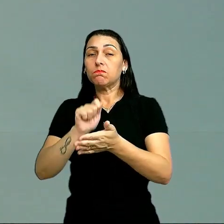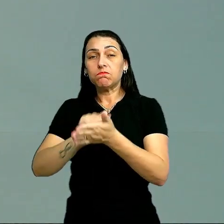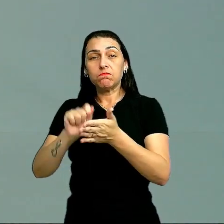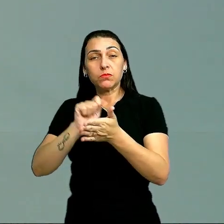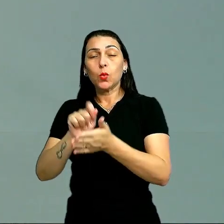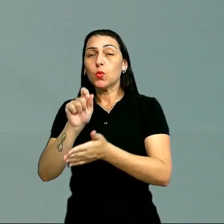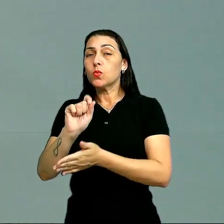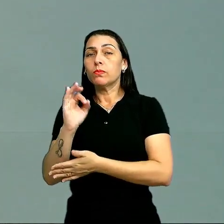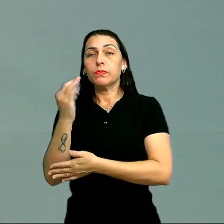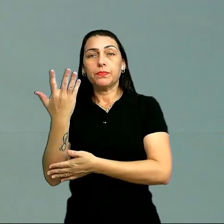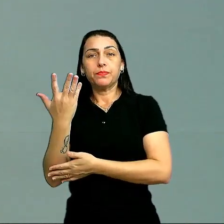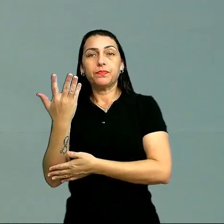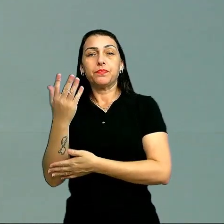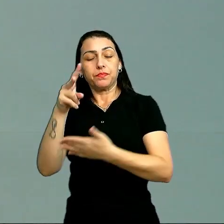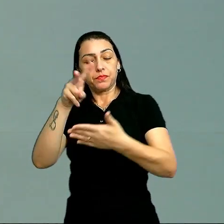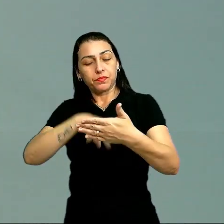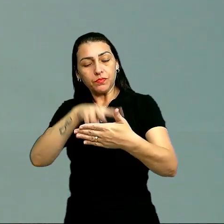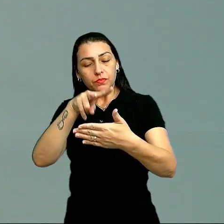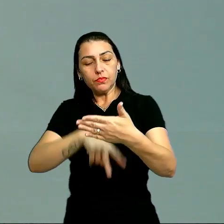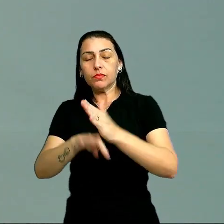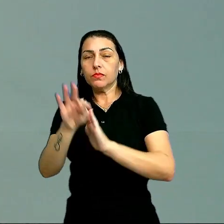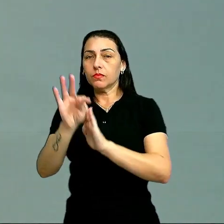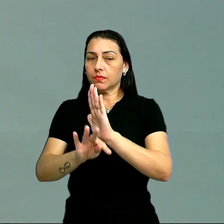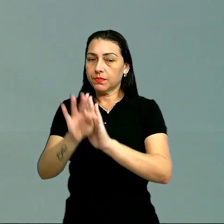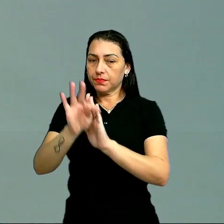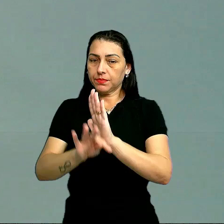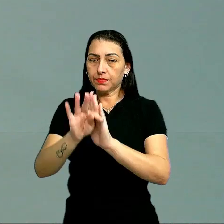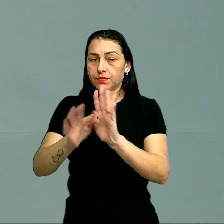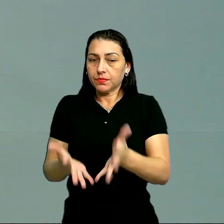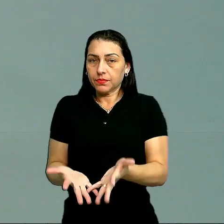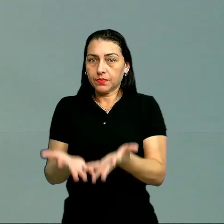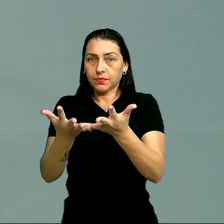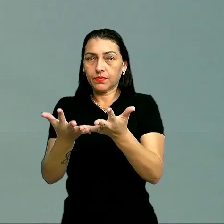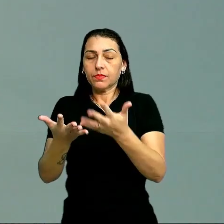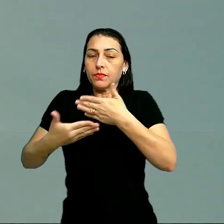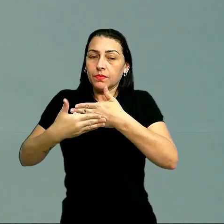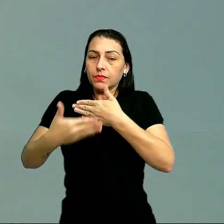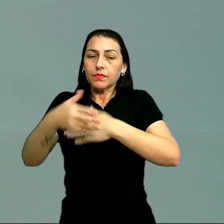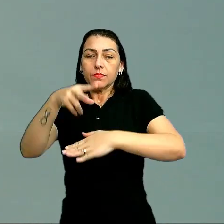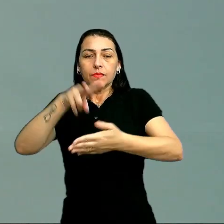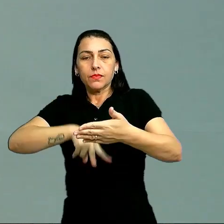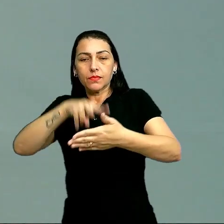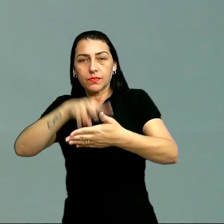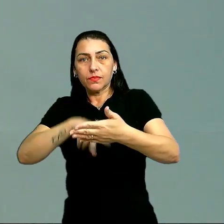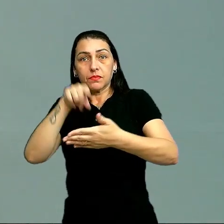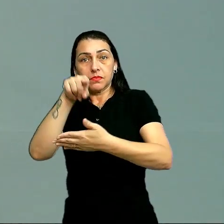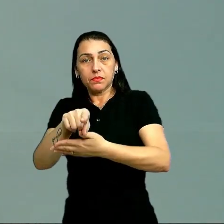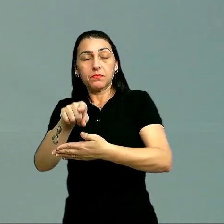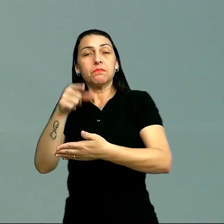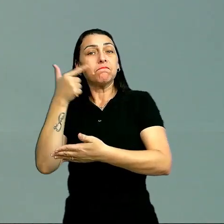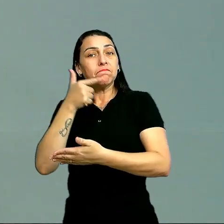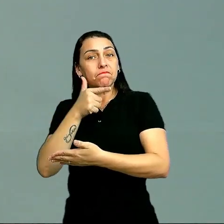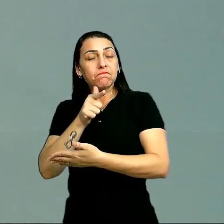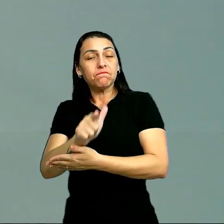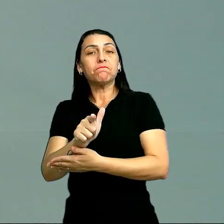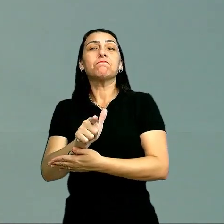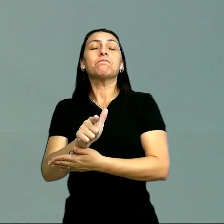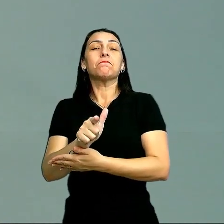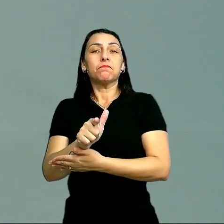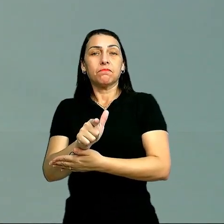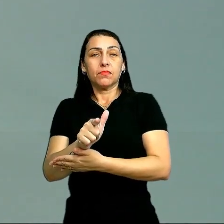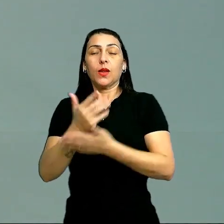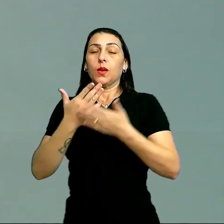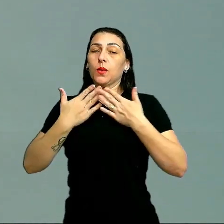O que é que vai acontecer? Você vai fazer a leitura dos textos motivadores e a partir dessa leitura você vai conseguir